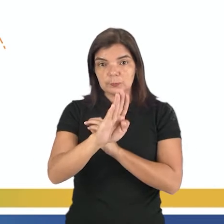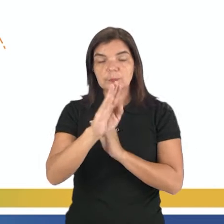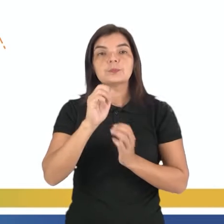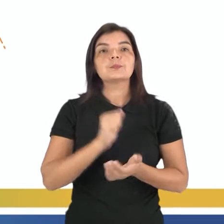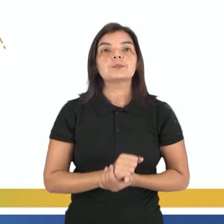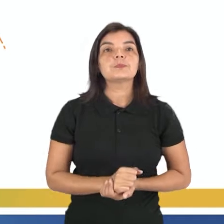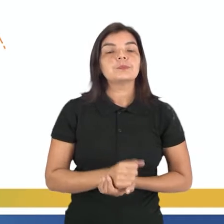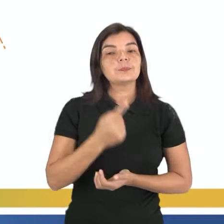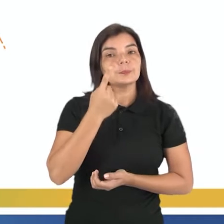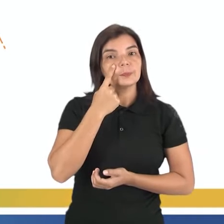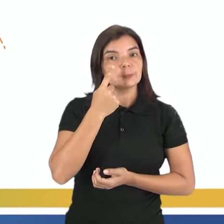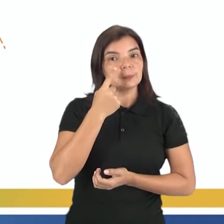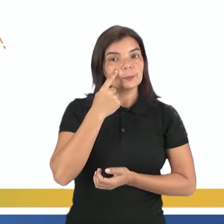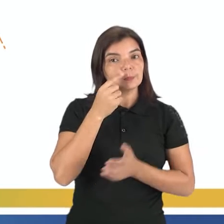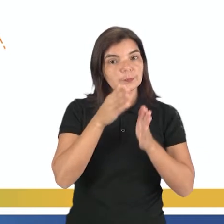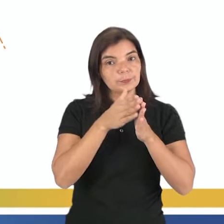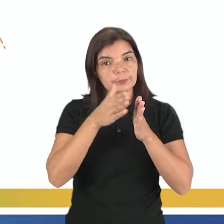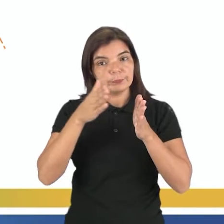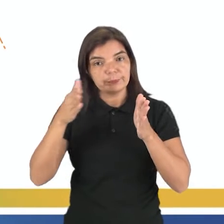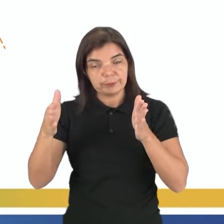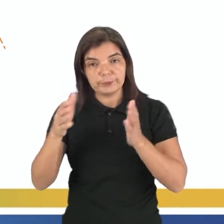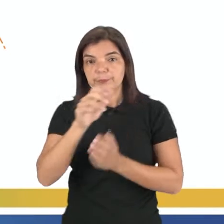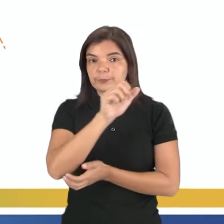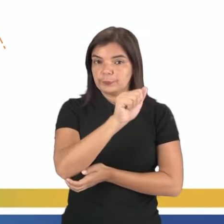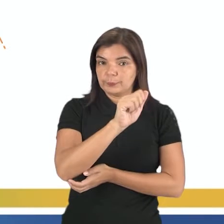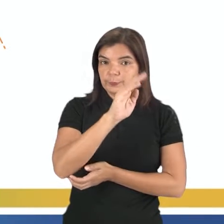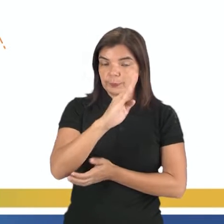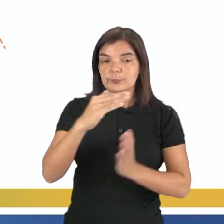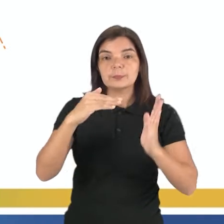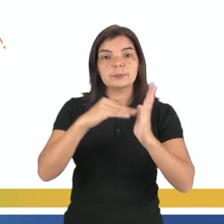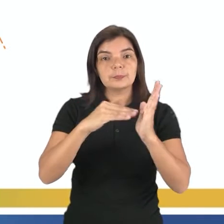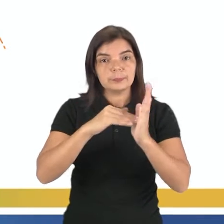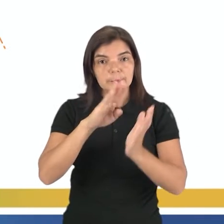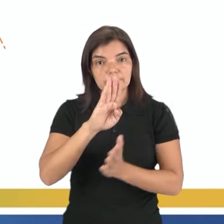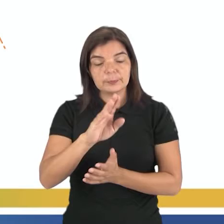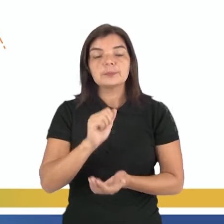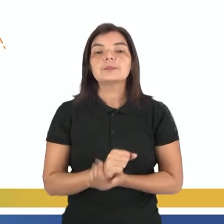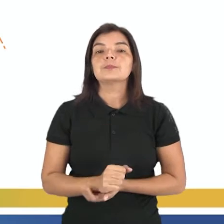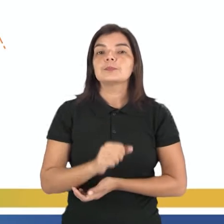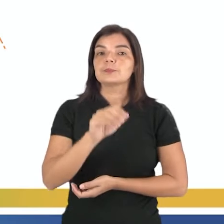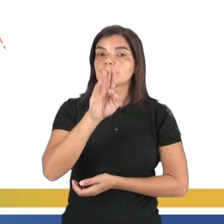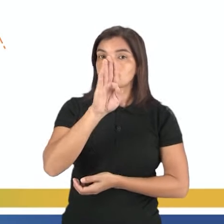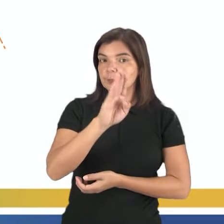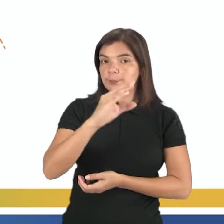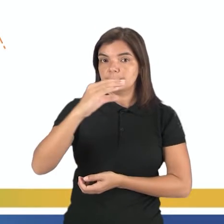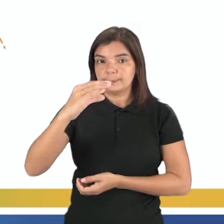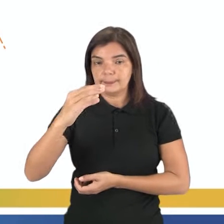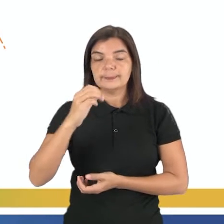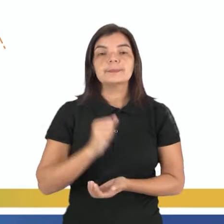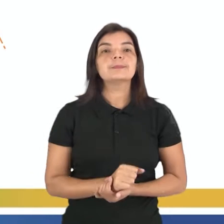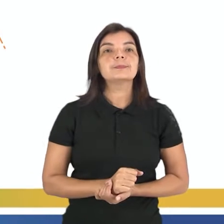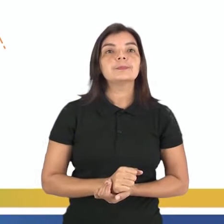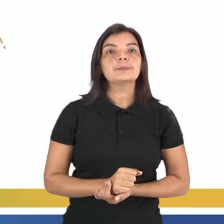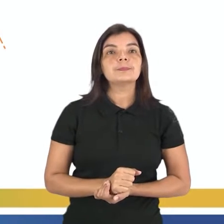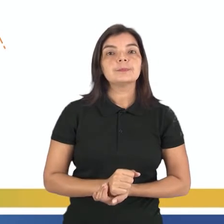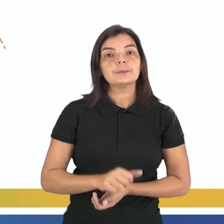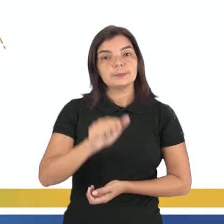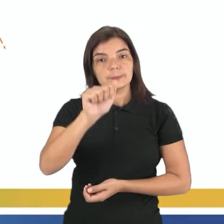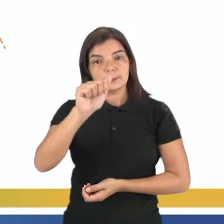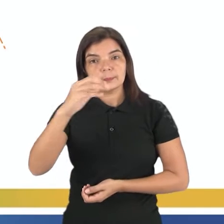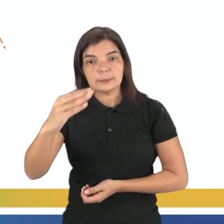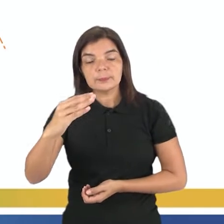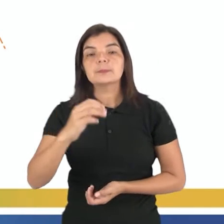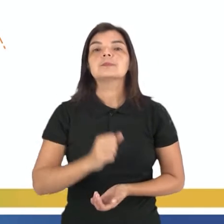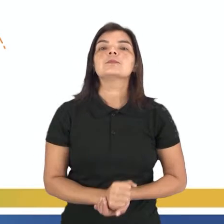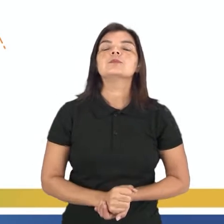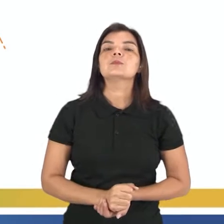AB, certo? Para indicar que é o segmento que começa em A e termina em B. Nós também temos o segmento BC e o segmento